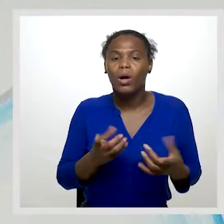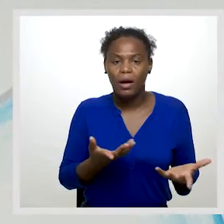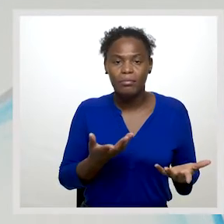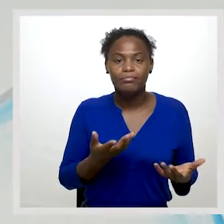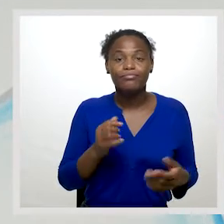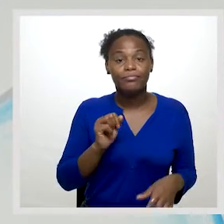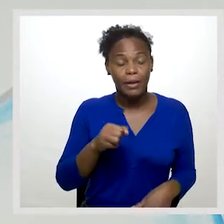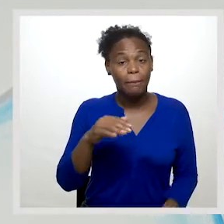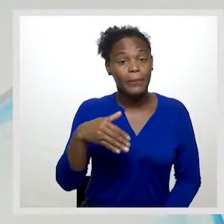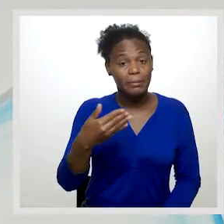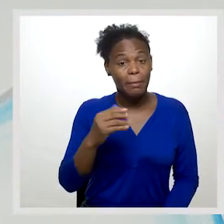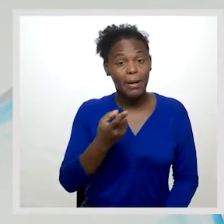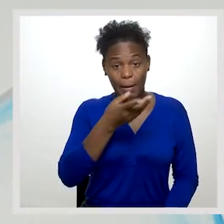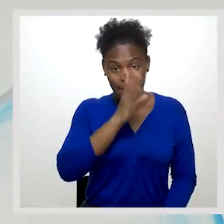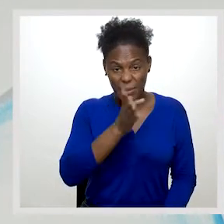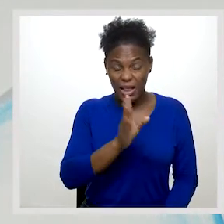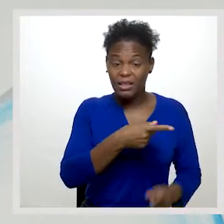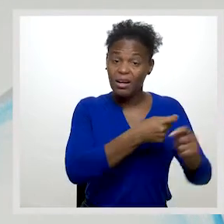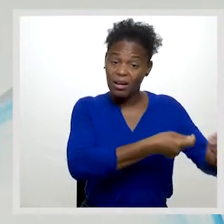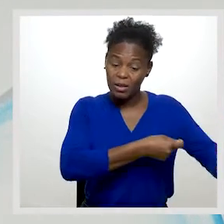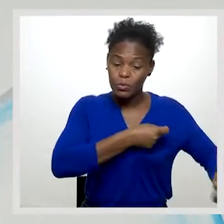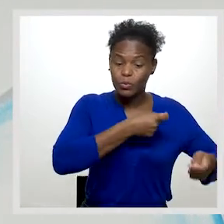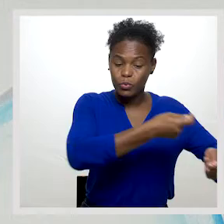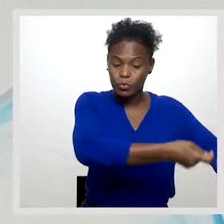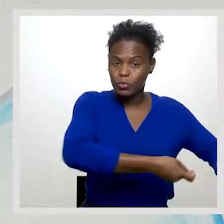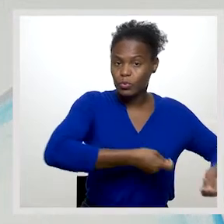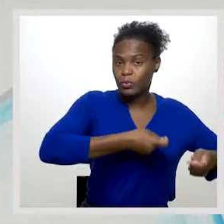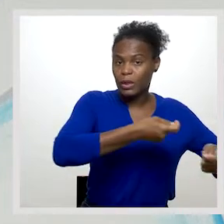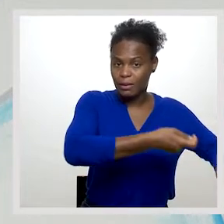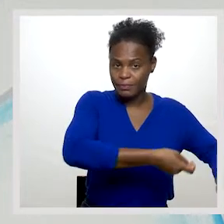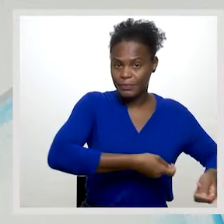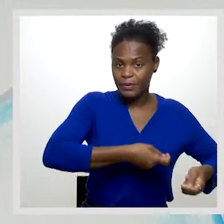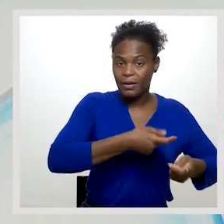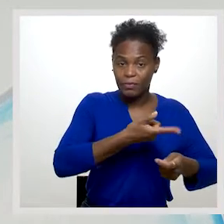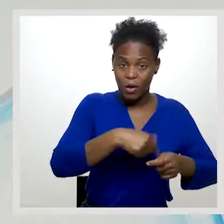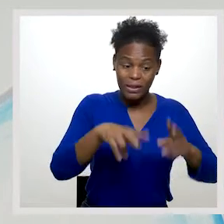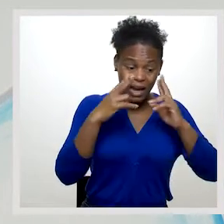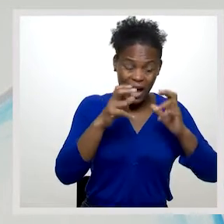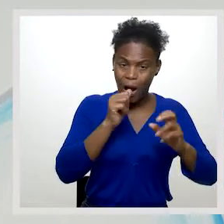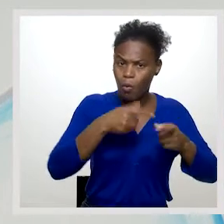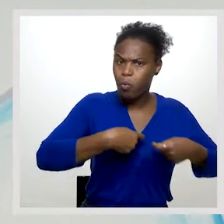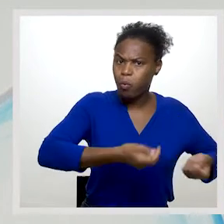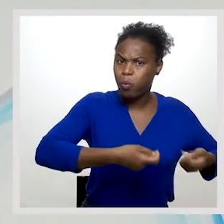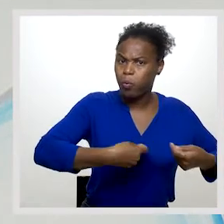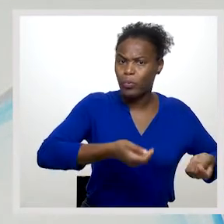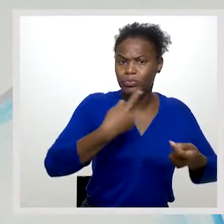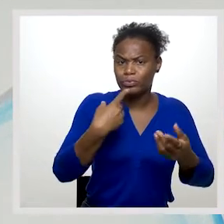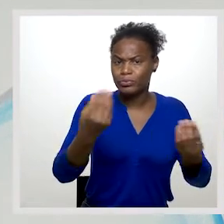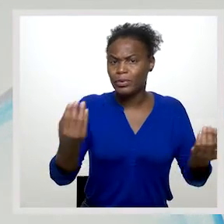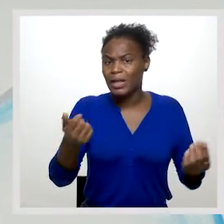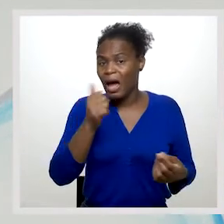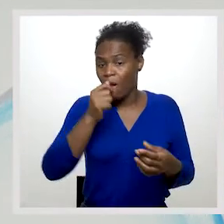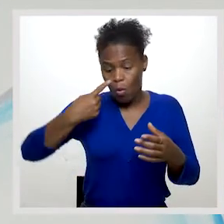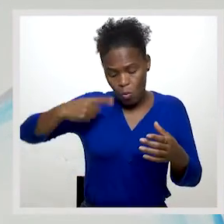Sim, principalmente para a prática da agricultura, não é? Exploramos muita água, principalmente as